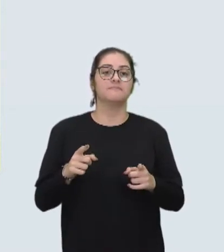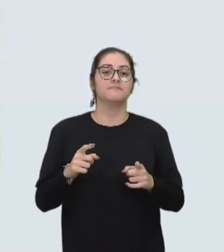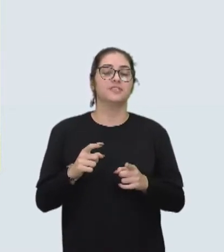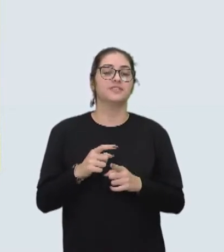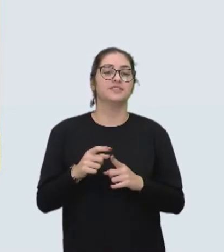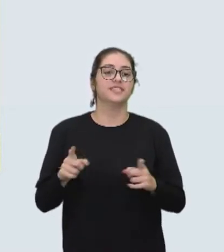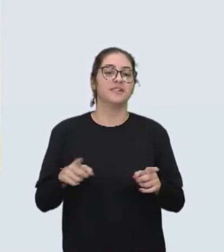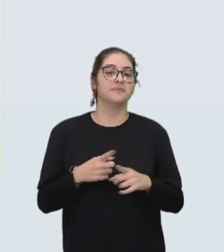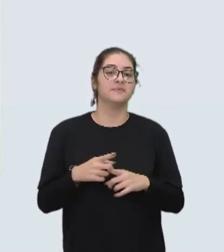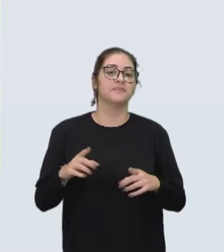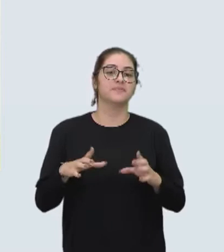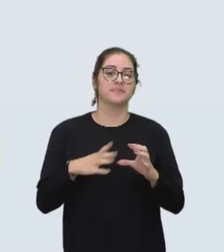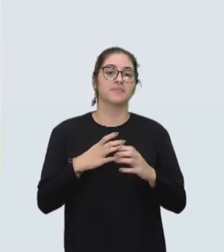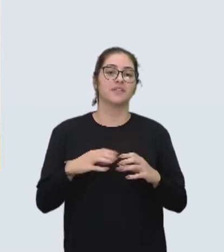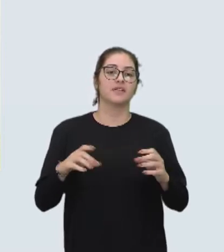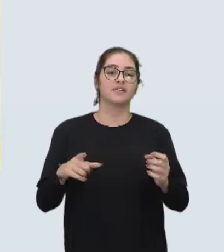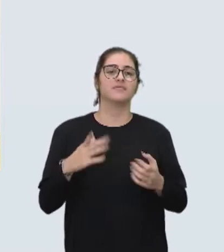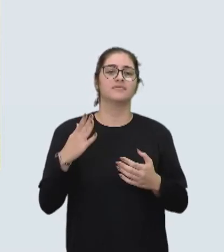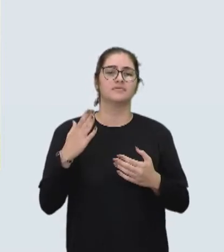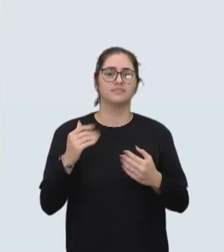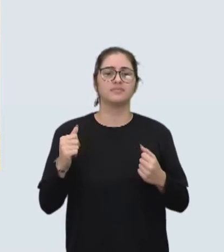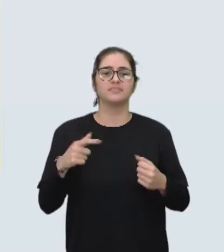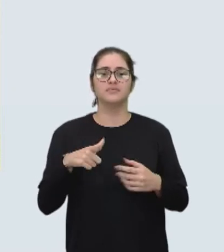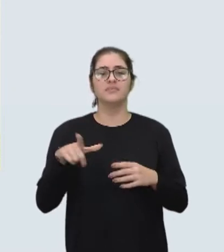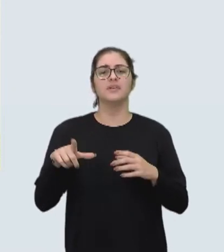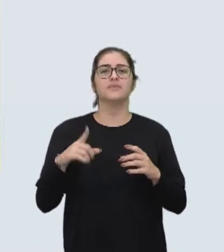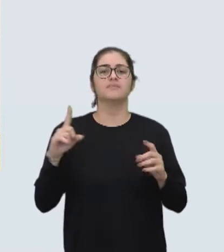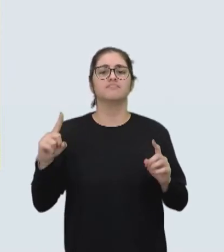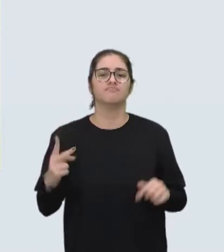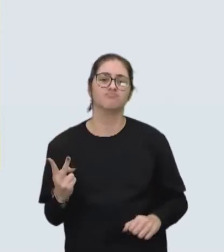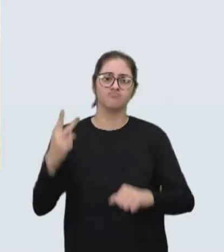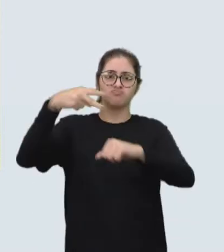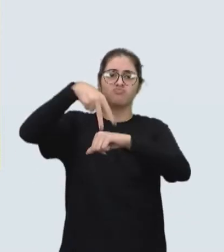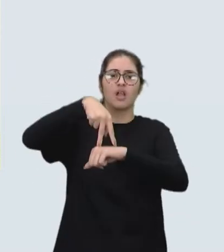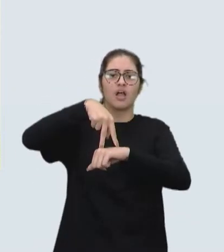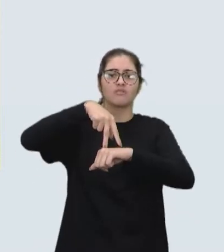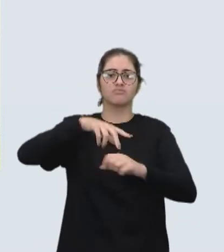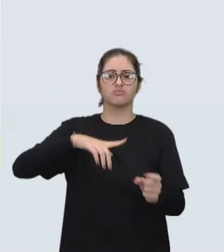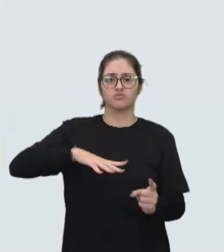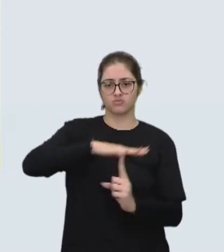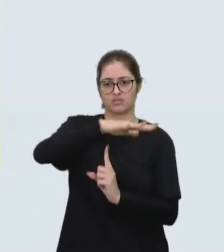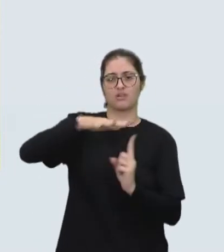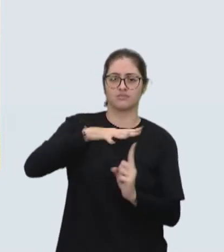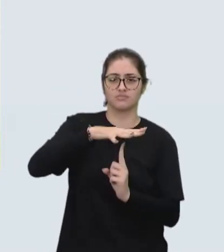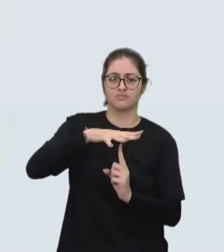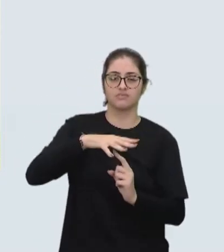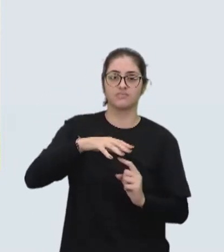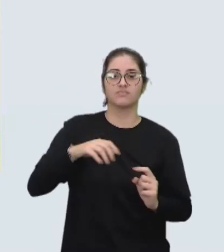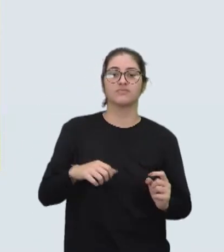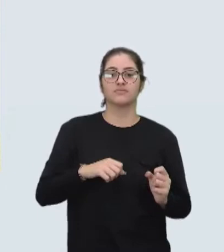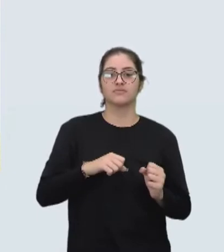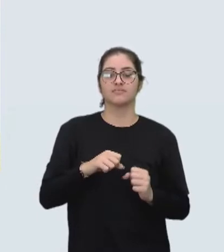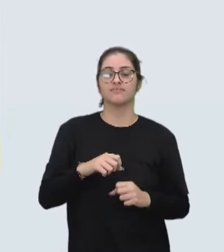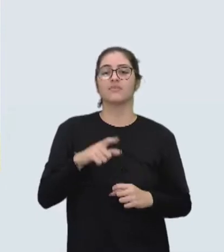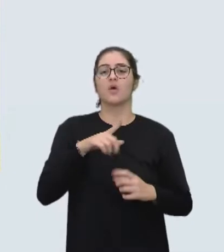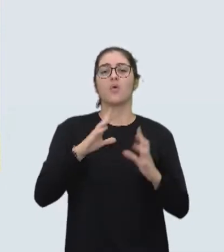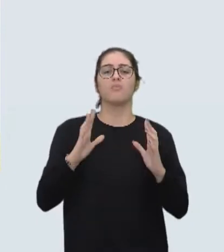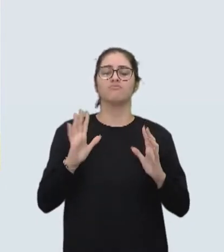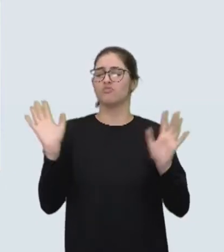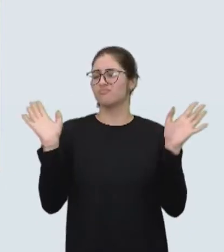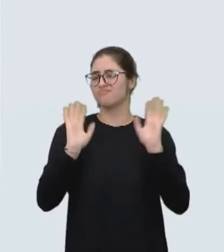dentro aqui desse espaço de protagonismo dentro da nossa sociedade. Olá a